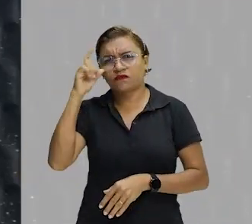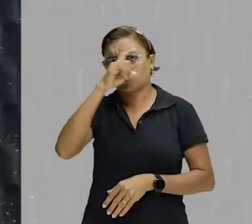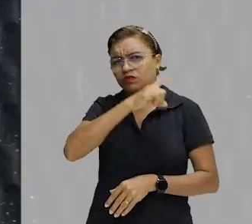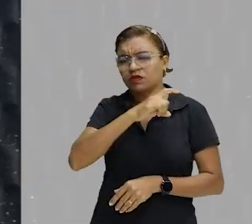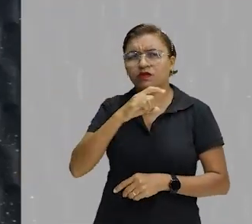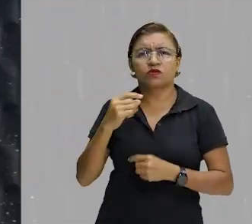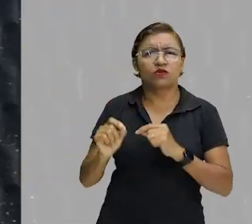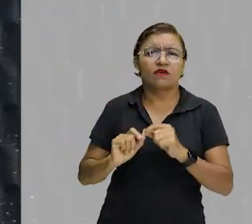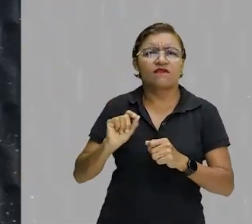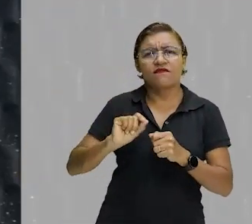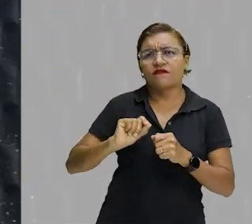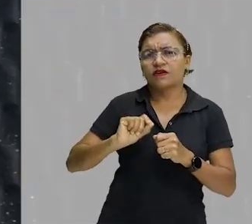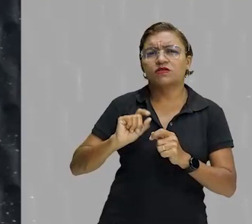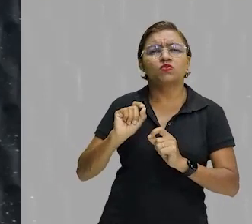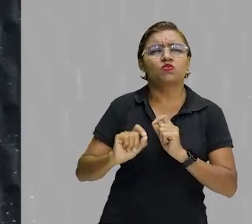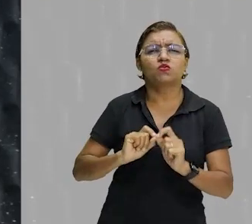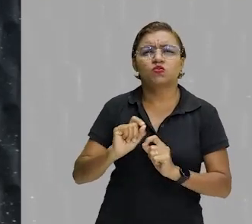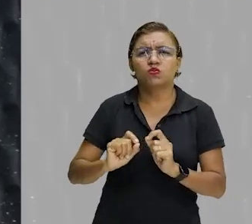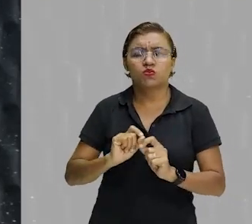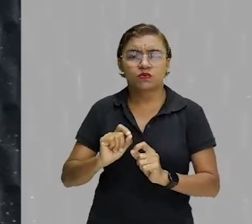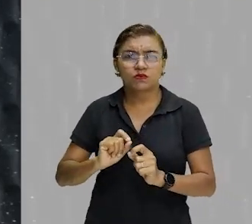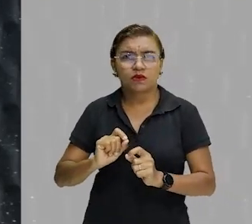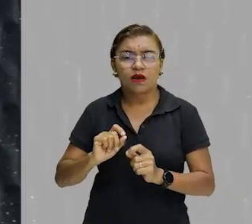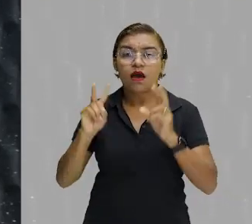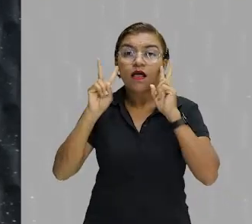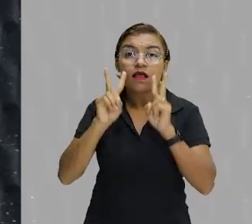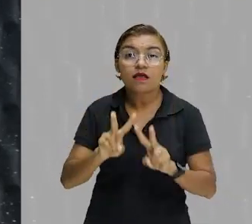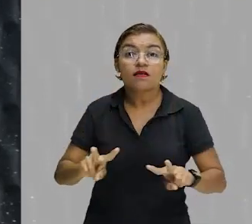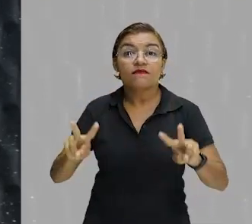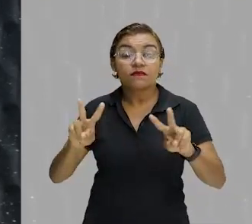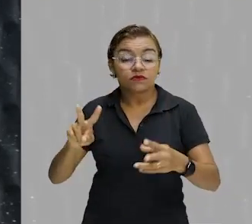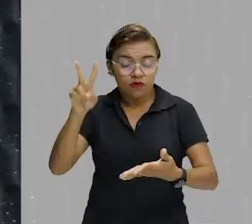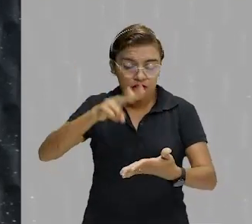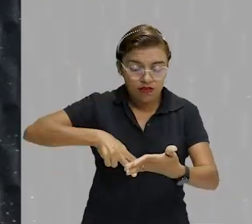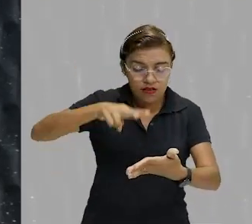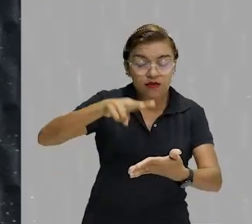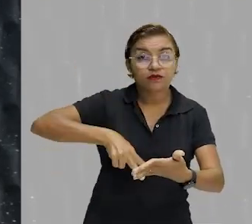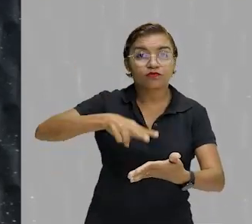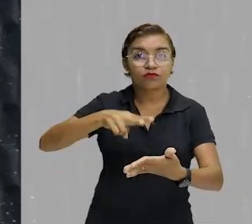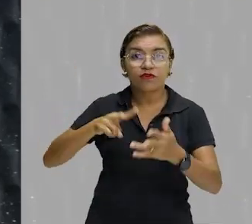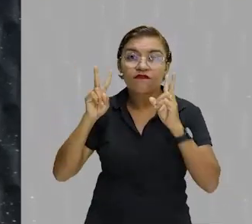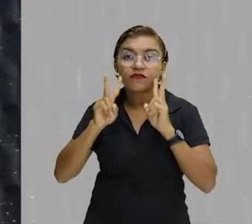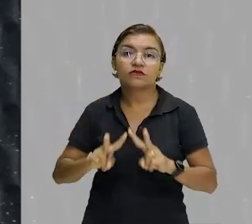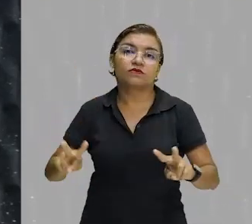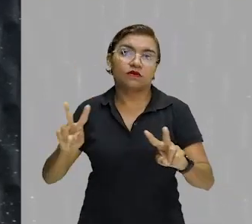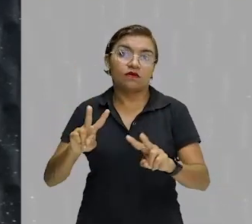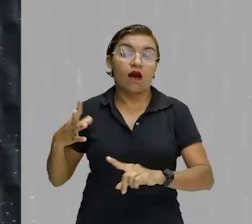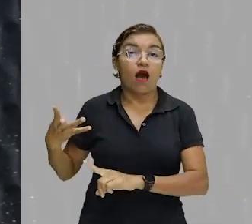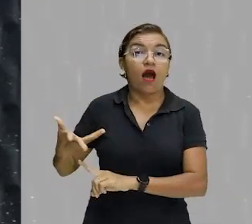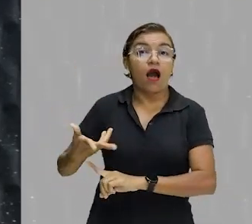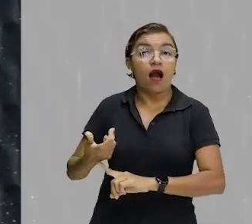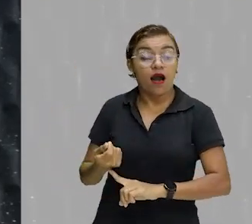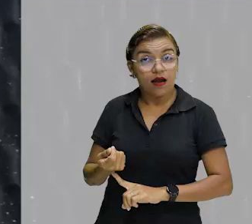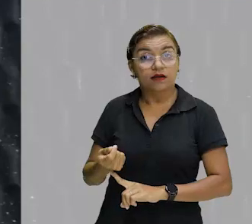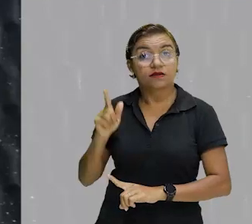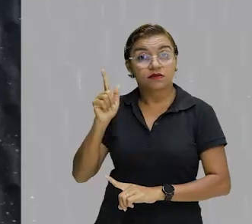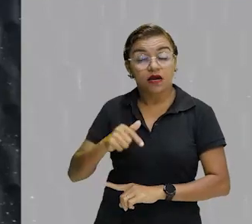de fazer uma coisa chamada leitura visual. A arte faz parte de linguagens e códigos.